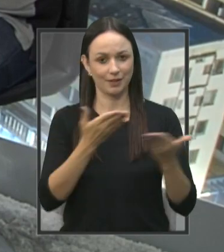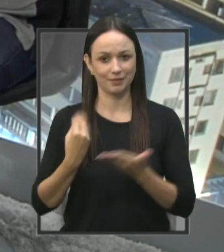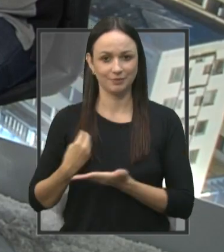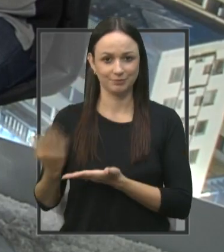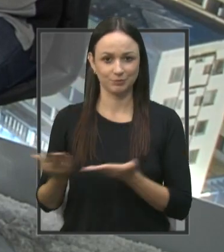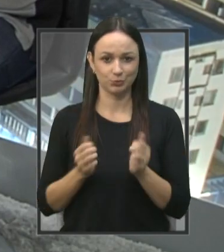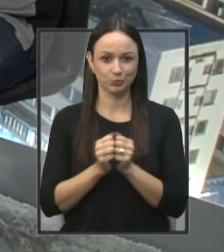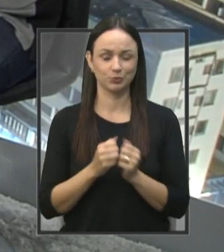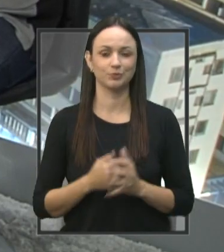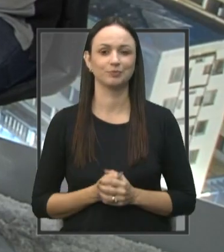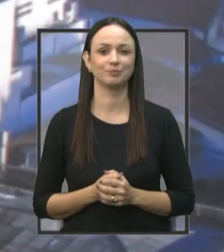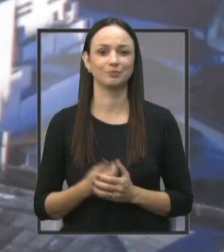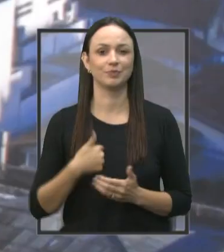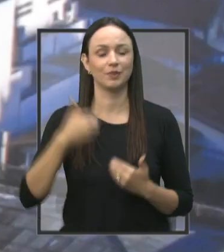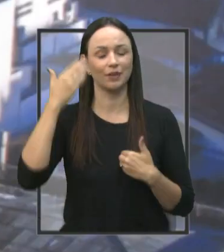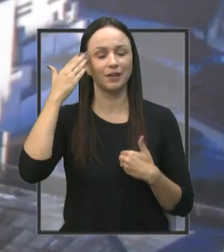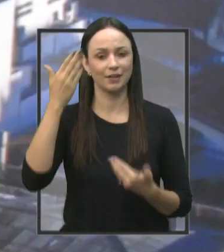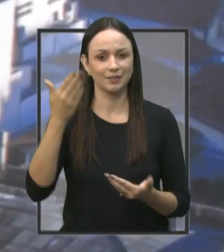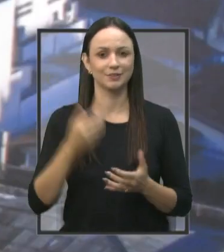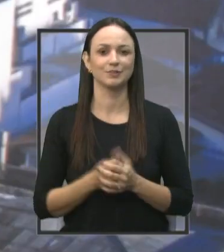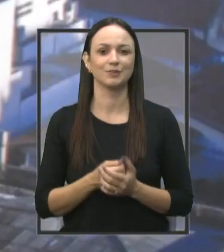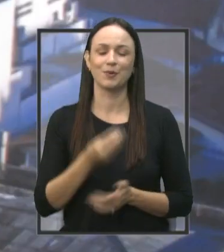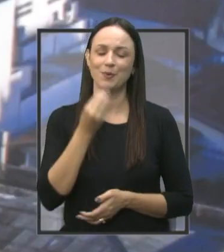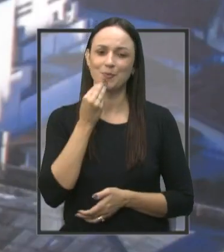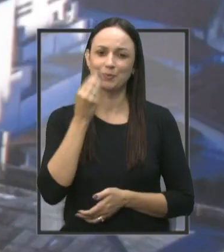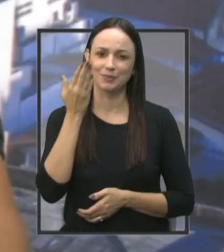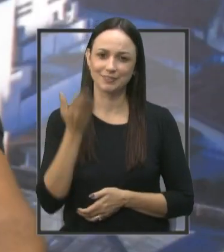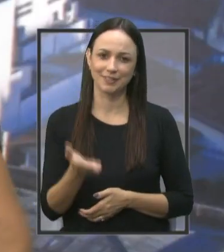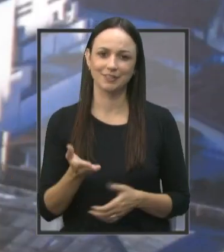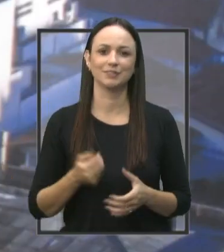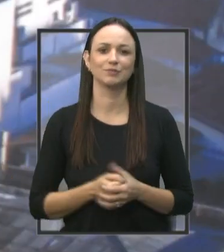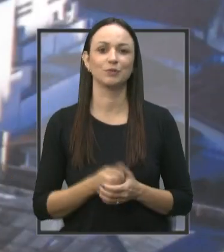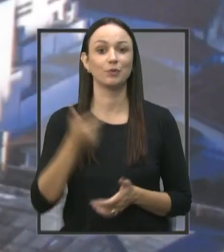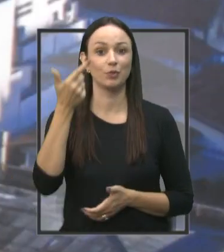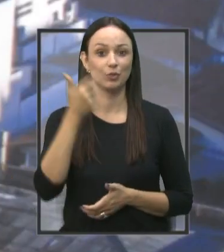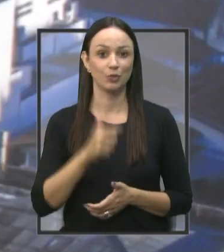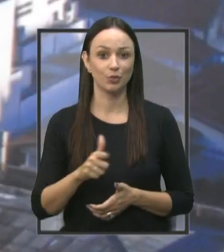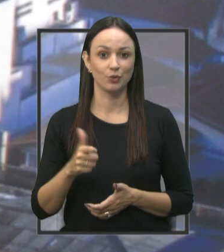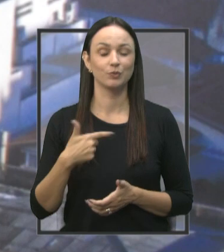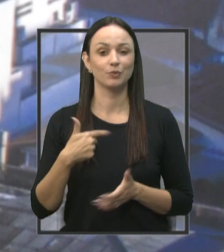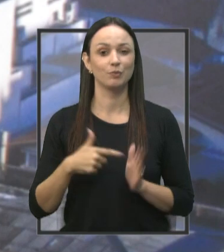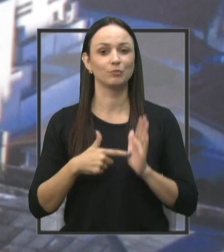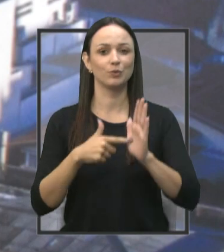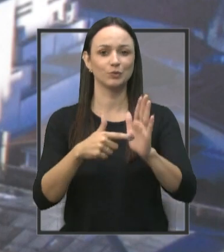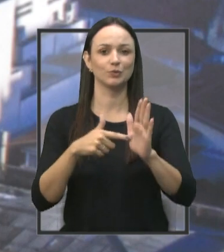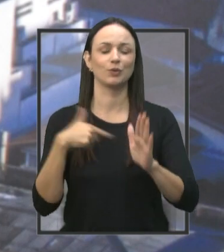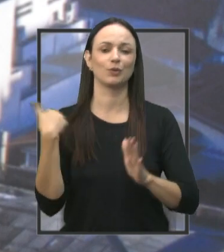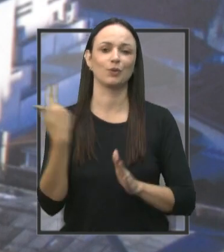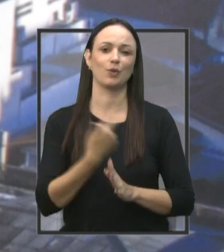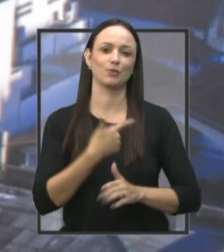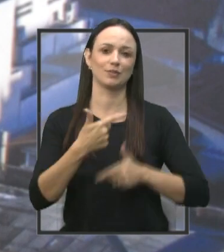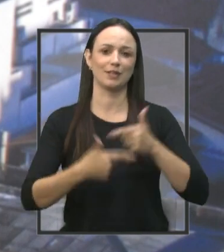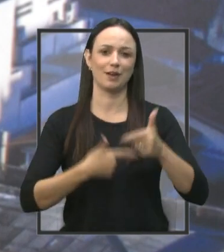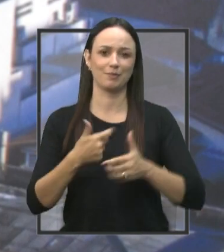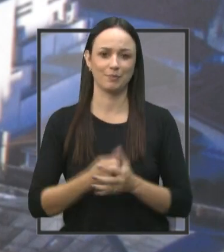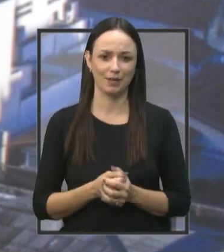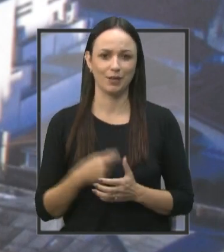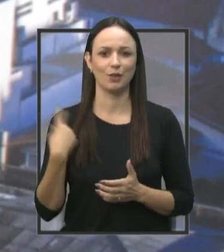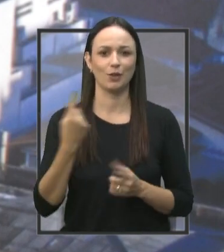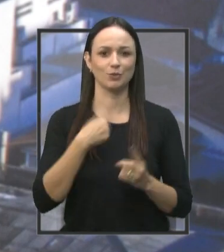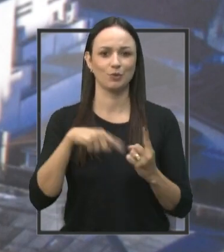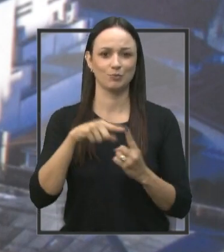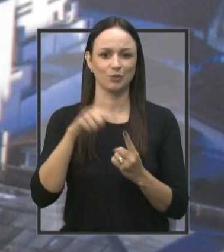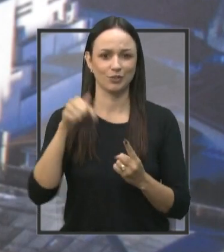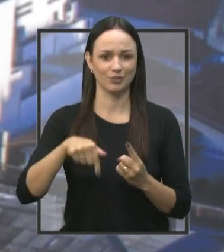sua presença aqui conosco, viu? Sou eu que agradeço pela oportunidade de novamente estar expondo o nosso trabalho, os